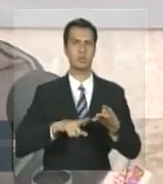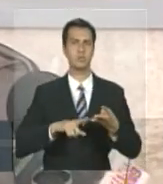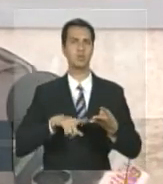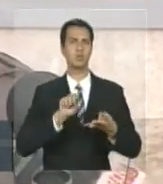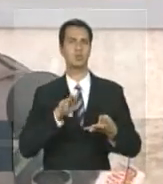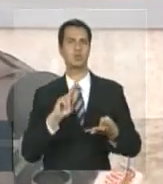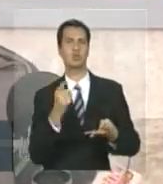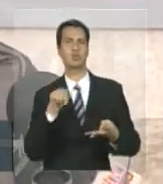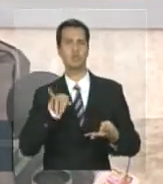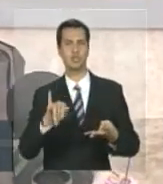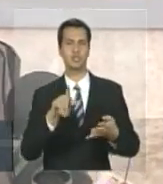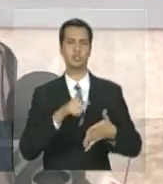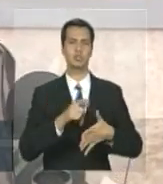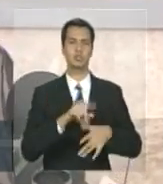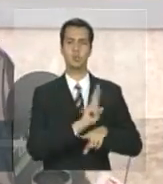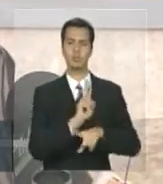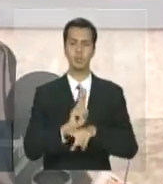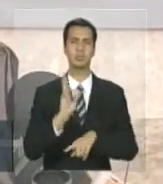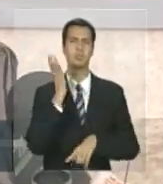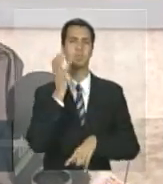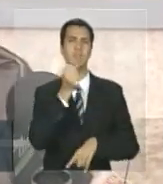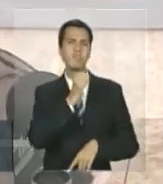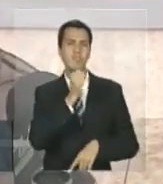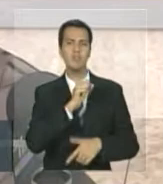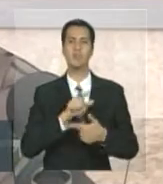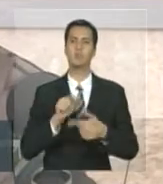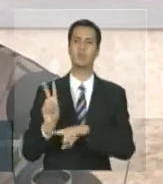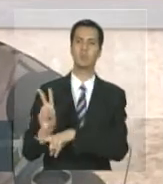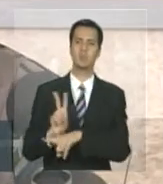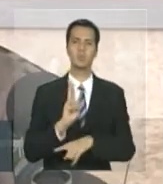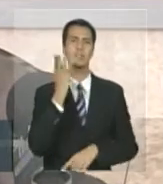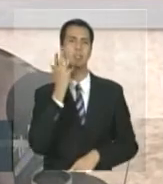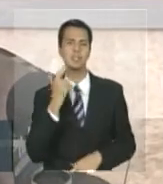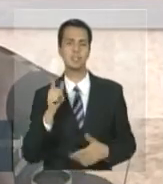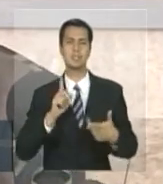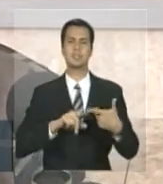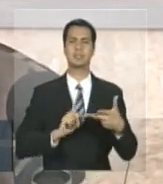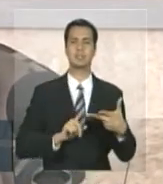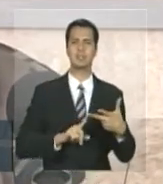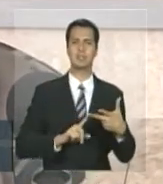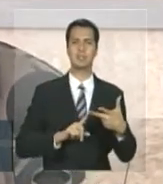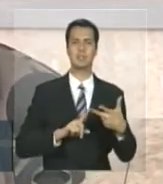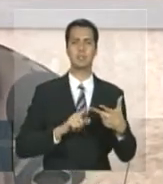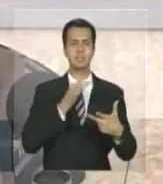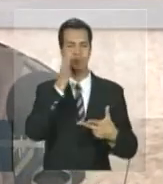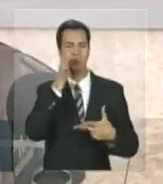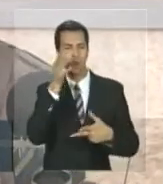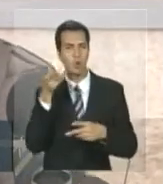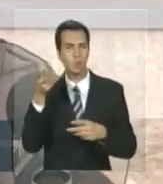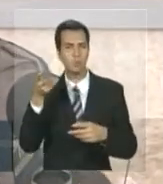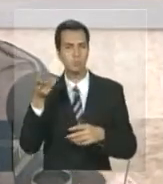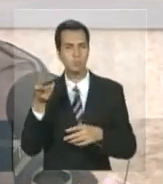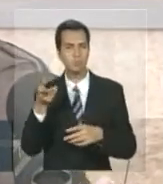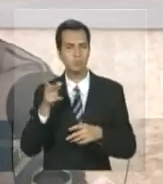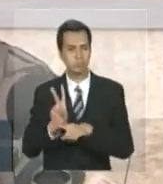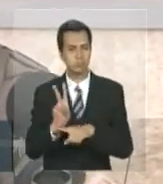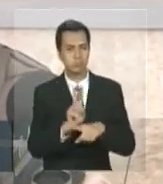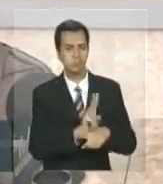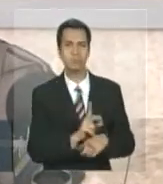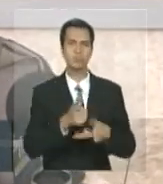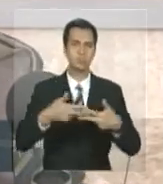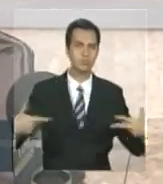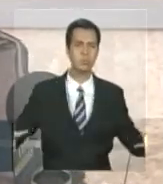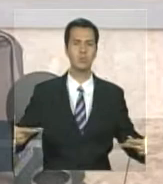idoso, cuidador de criança, toda a área de construção civil, jardinagem. Então, são cursos variados que a gente pode oferecer,